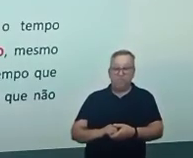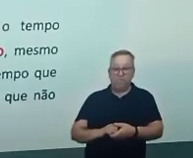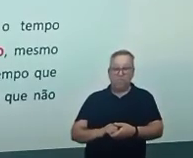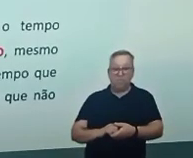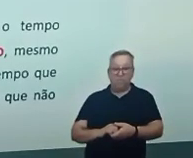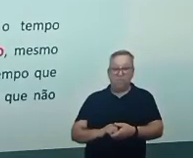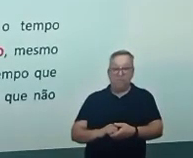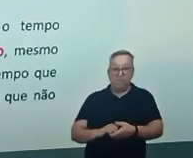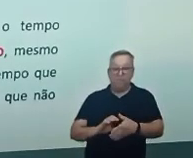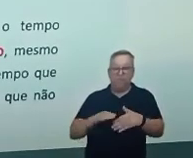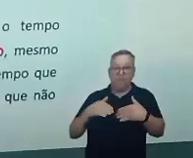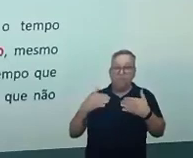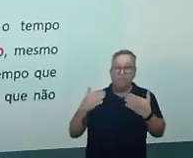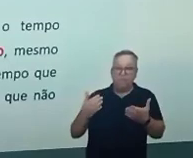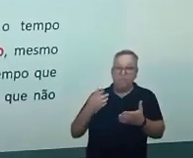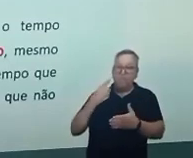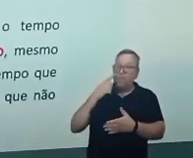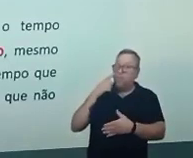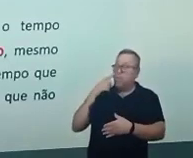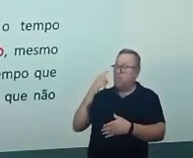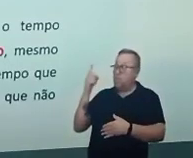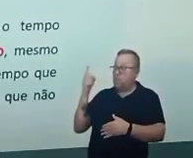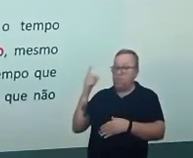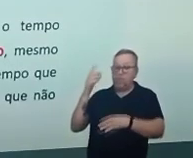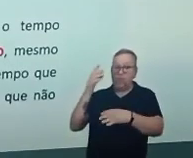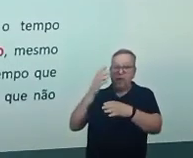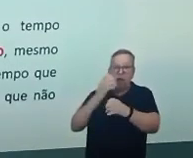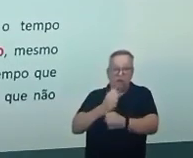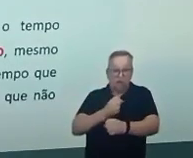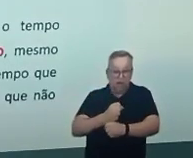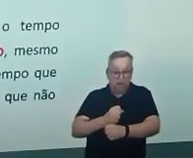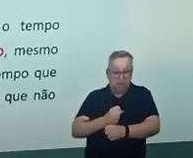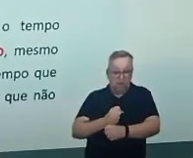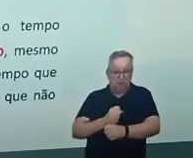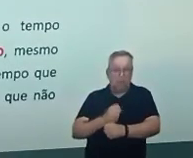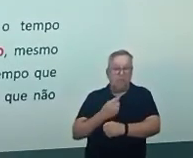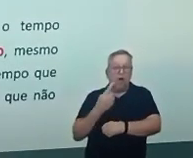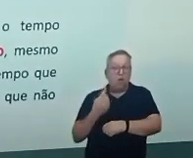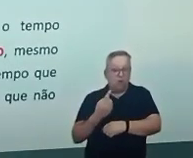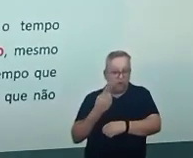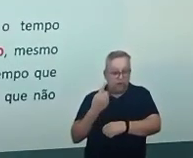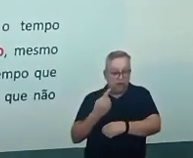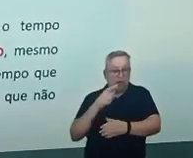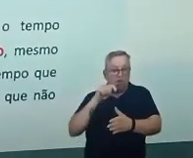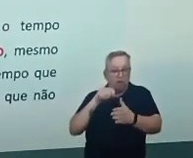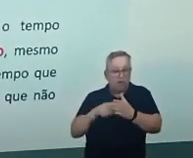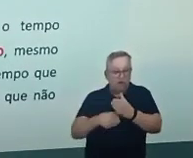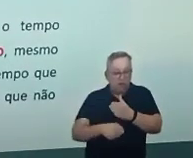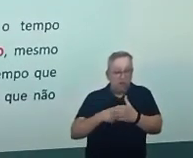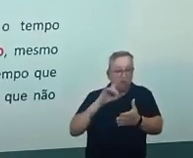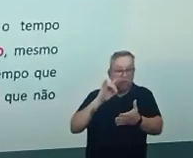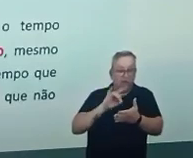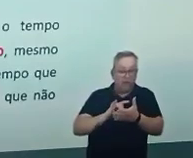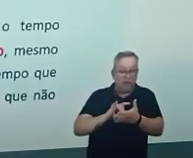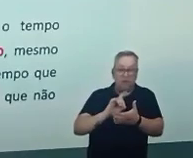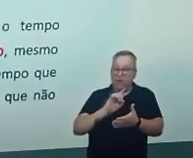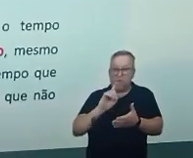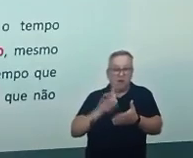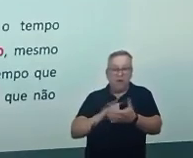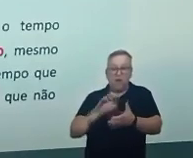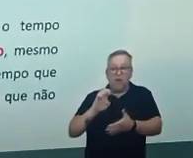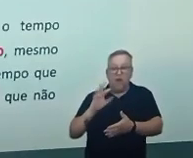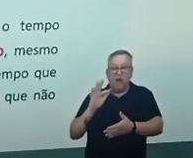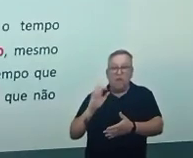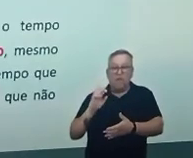Então, pessoal, vamos lá. O critério relativo à contagem de tempo para a unidade de inscrição, isso aqui, então, para os efetivos e para os não efetivos, tá? Como a